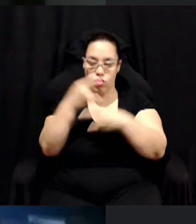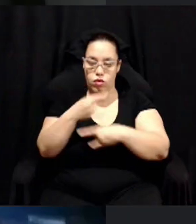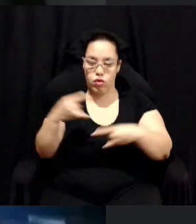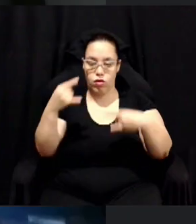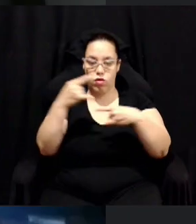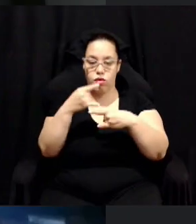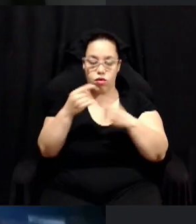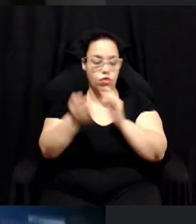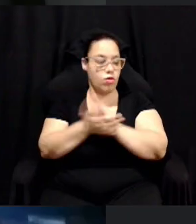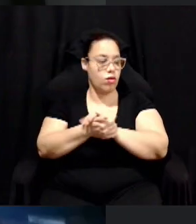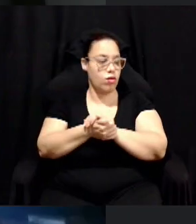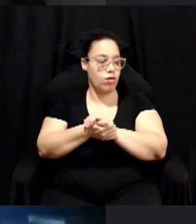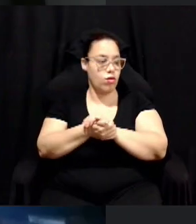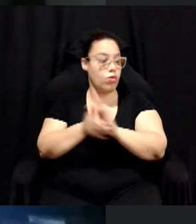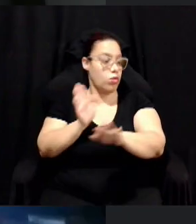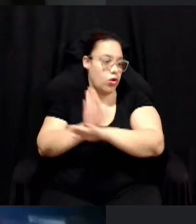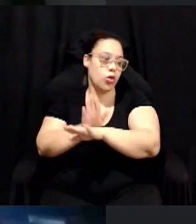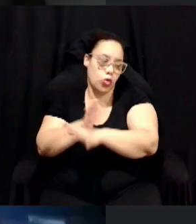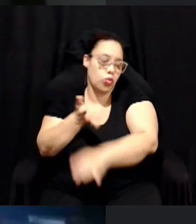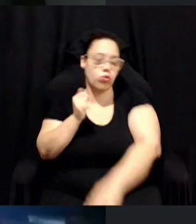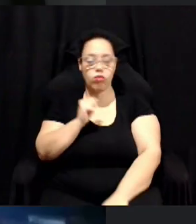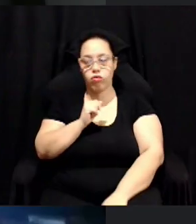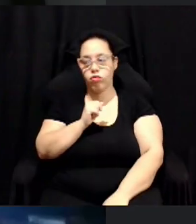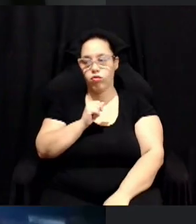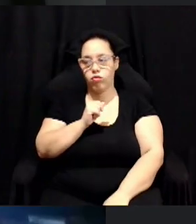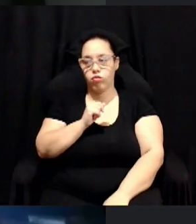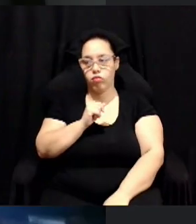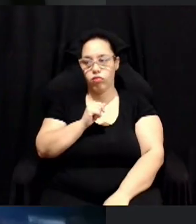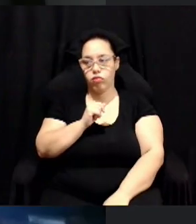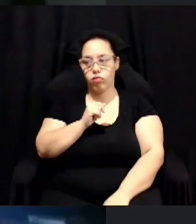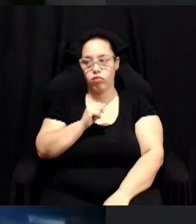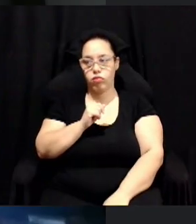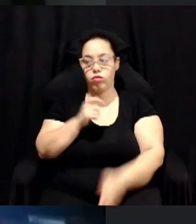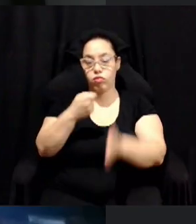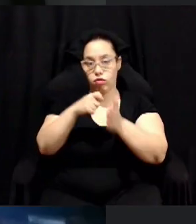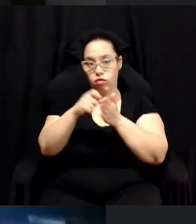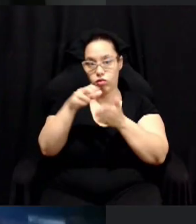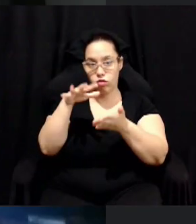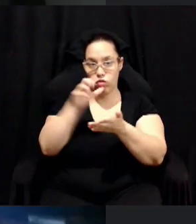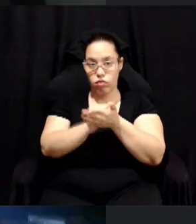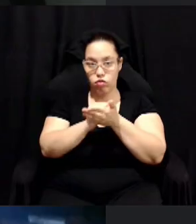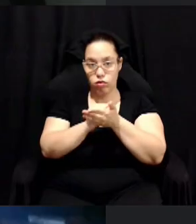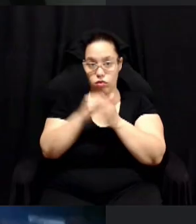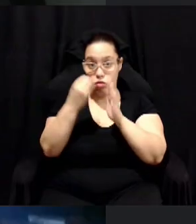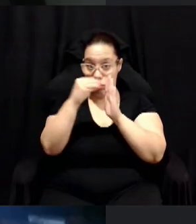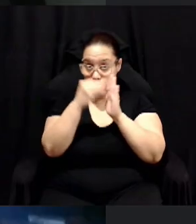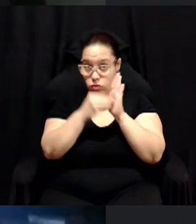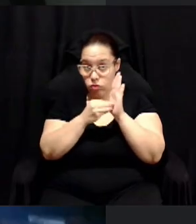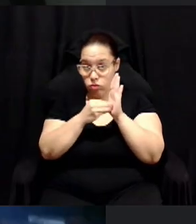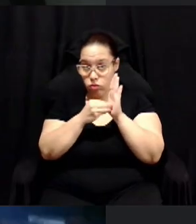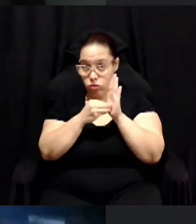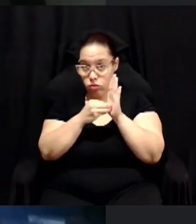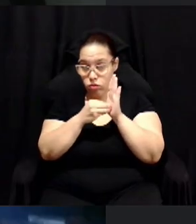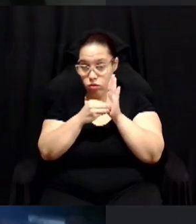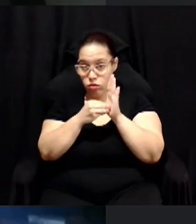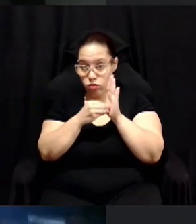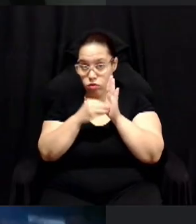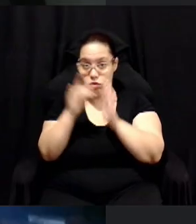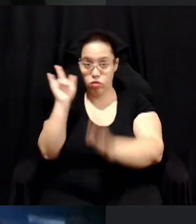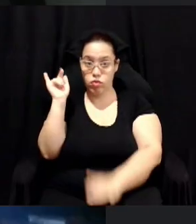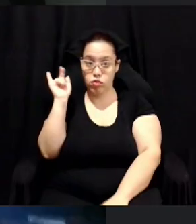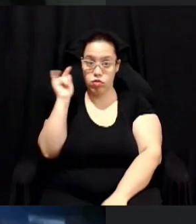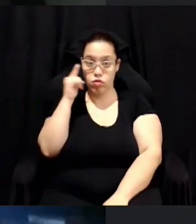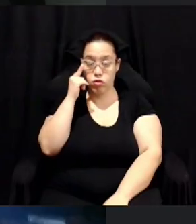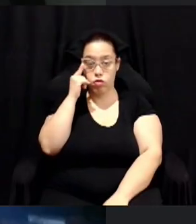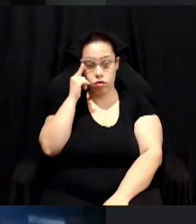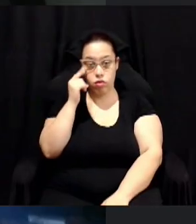que pode ajudar muitas pessoas e também muita gente acaba escrevendo no inbox, né, no direct do Instagram, e eu acabo